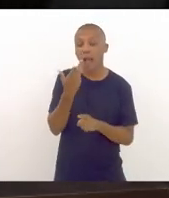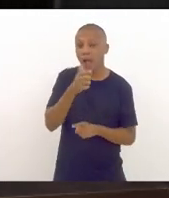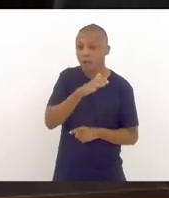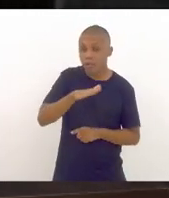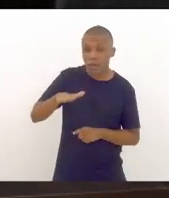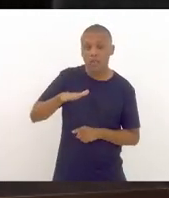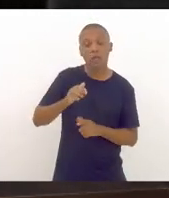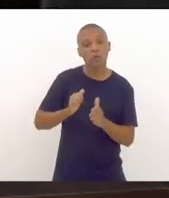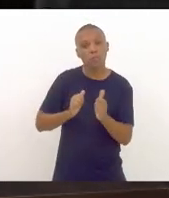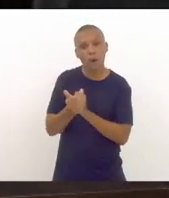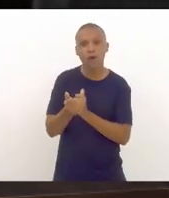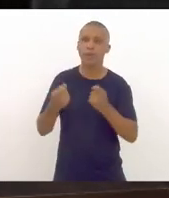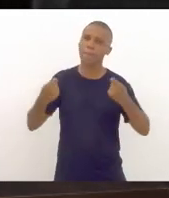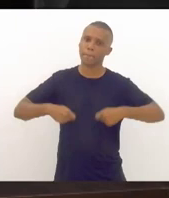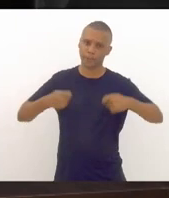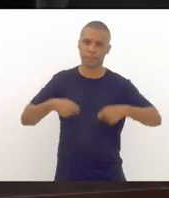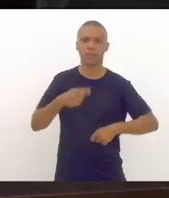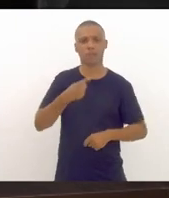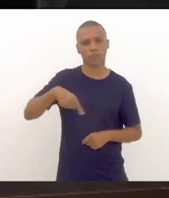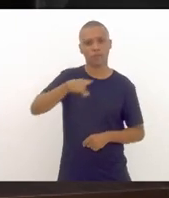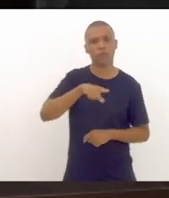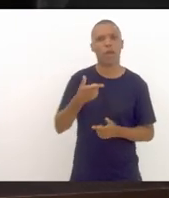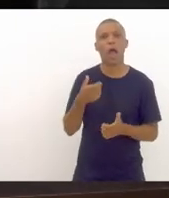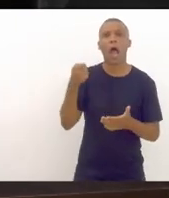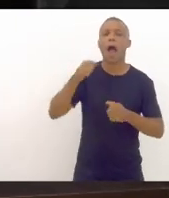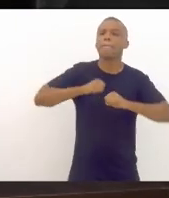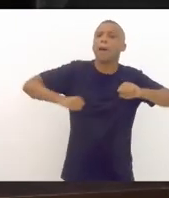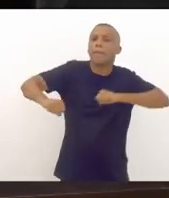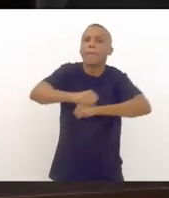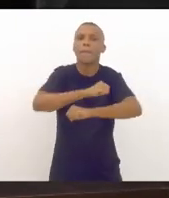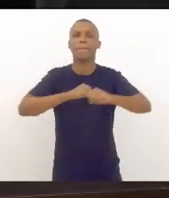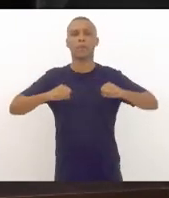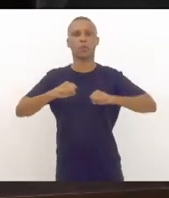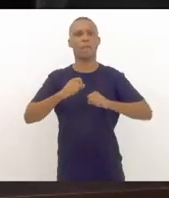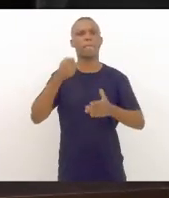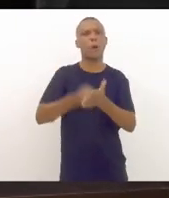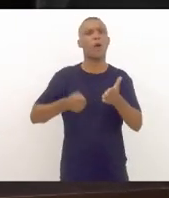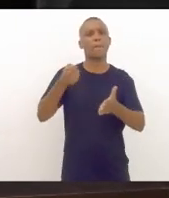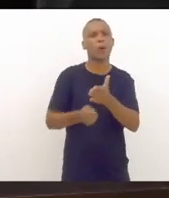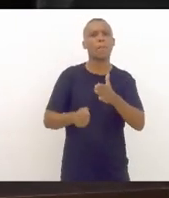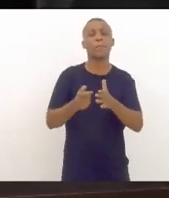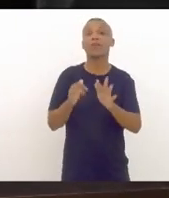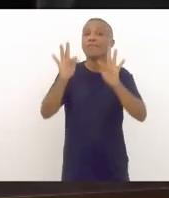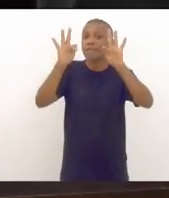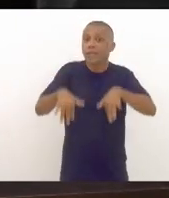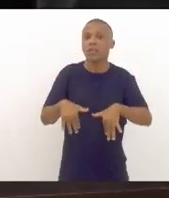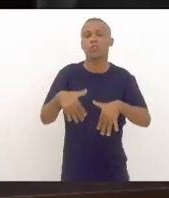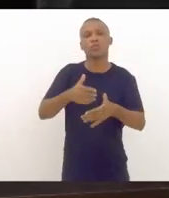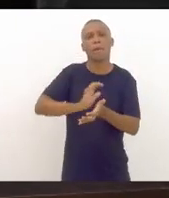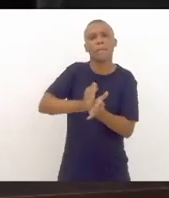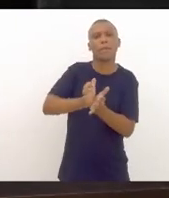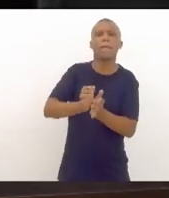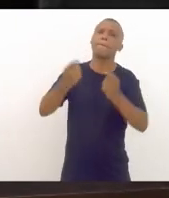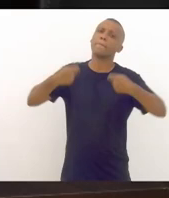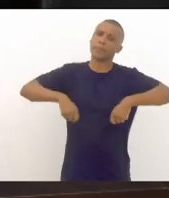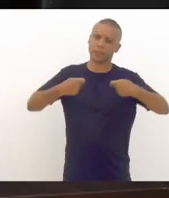o esporte precisa de você, a luta pelo fim do preconceito precisa de